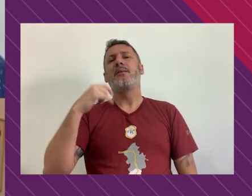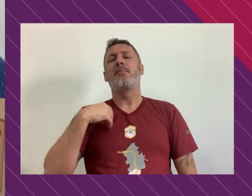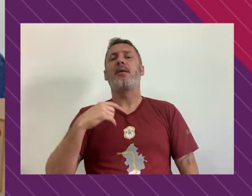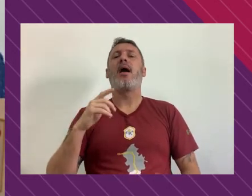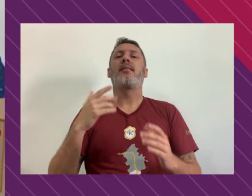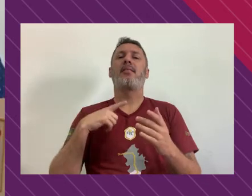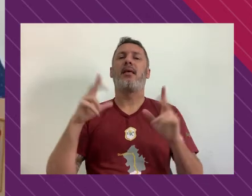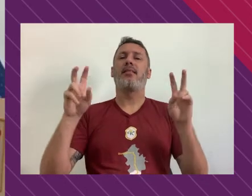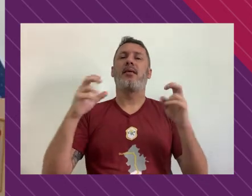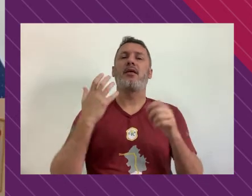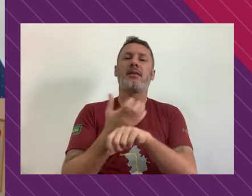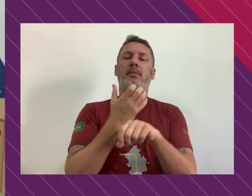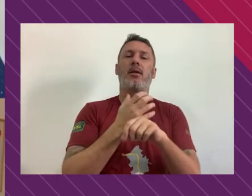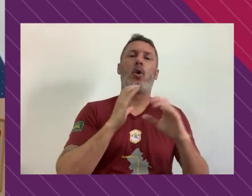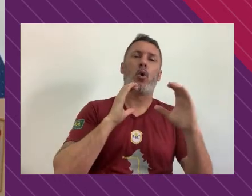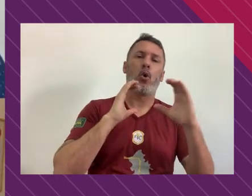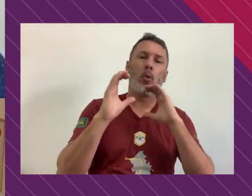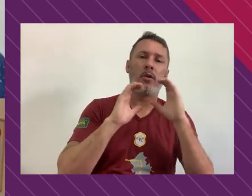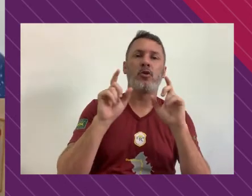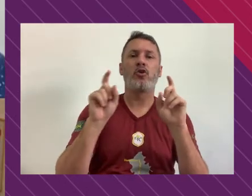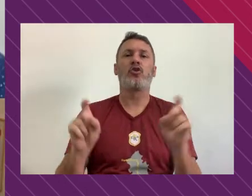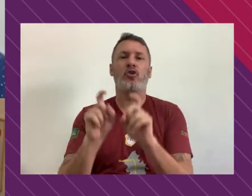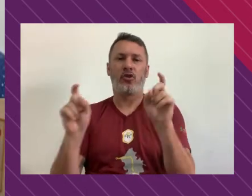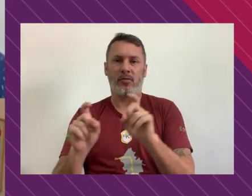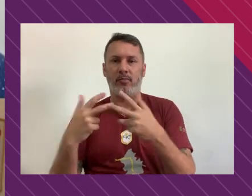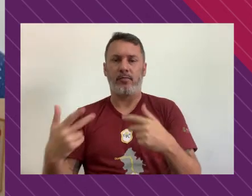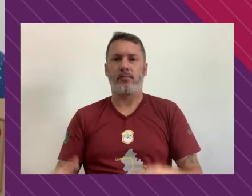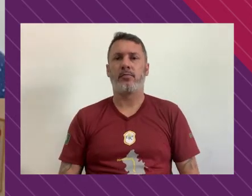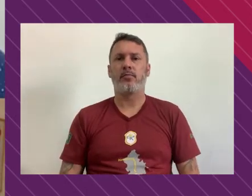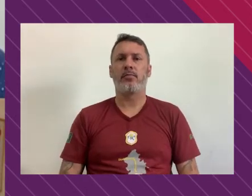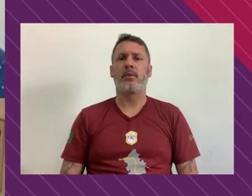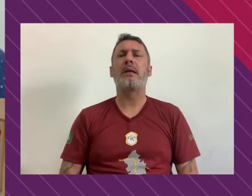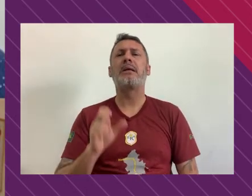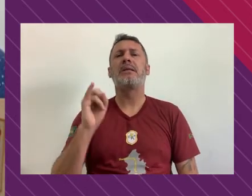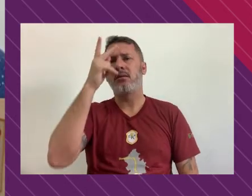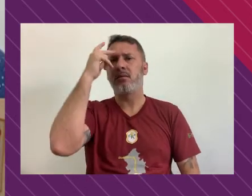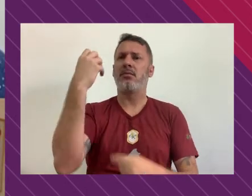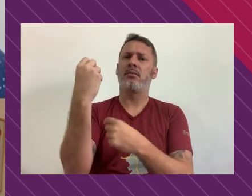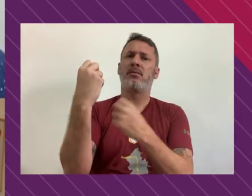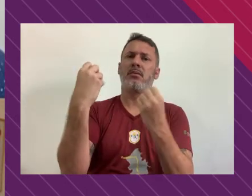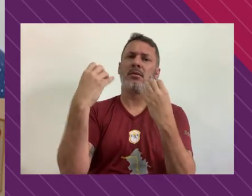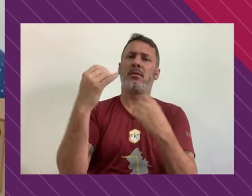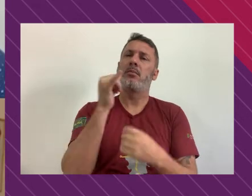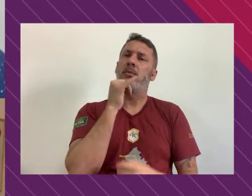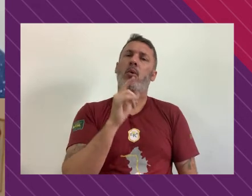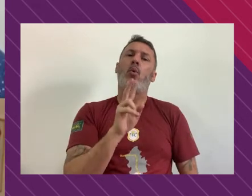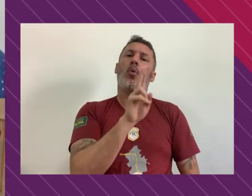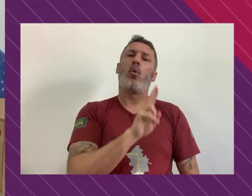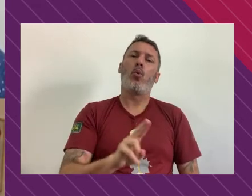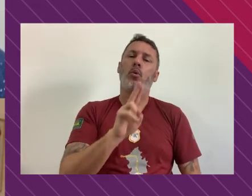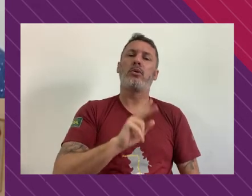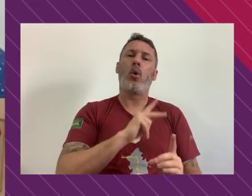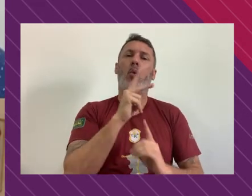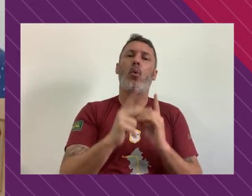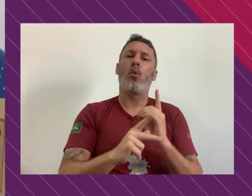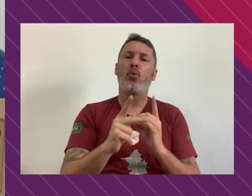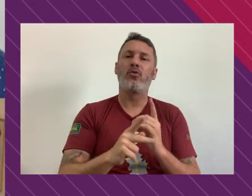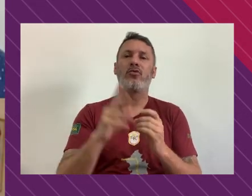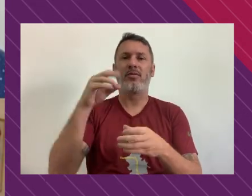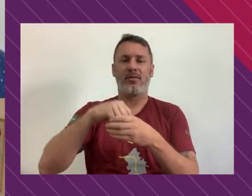os seus espaços de liderança e transformar os ambientes em espaços